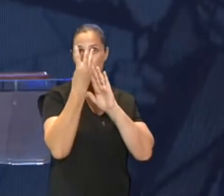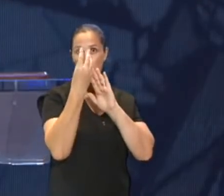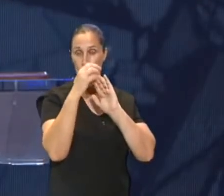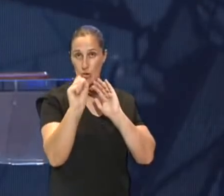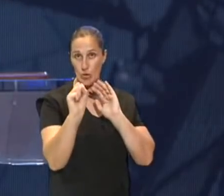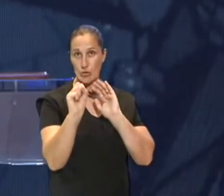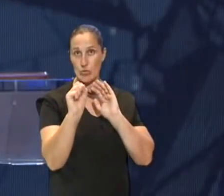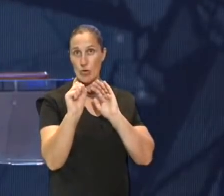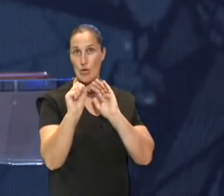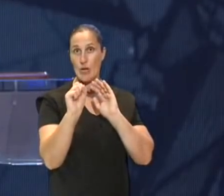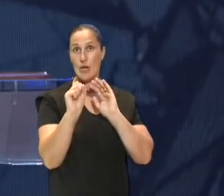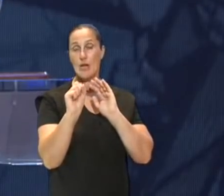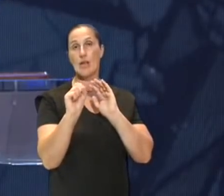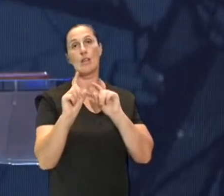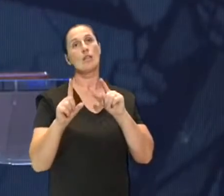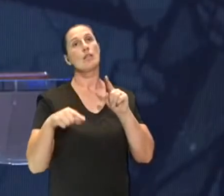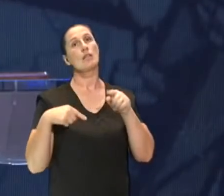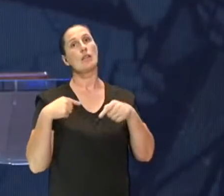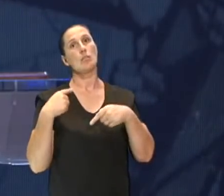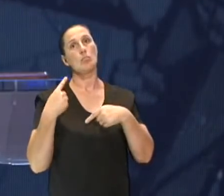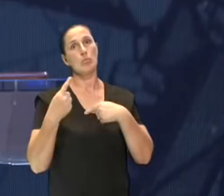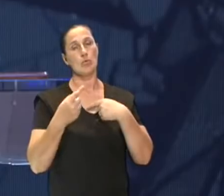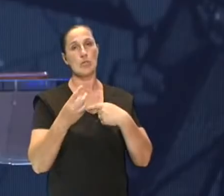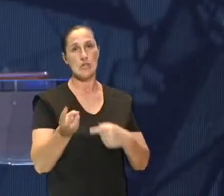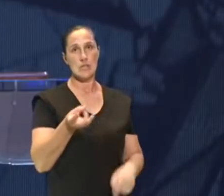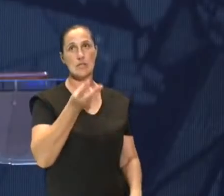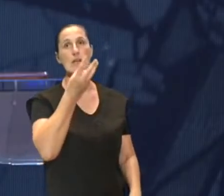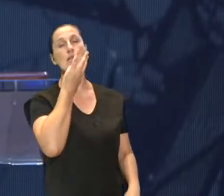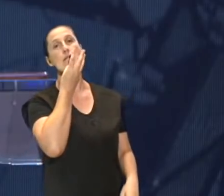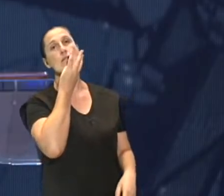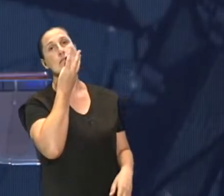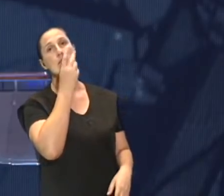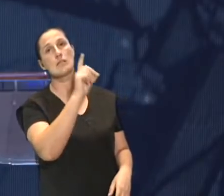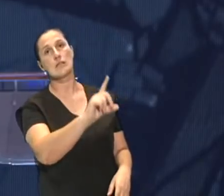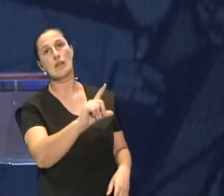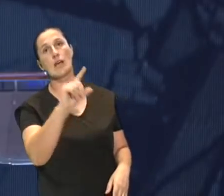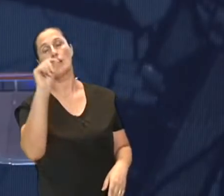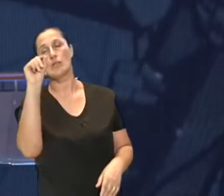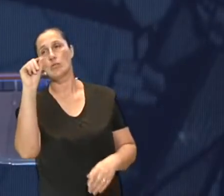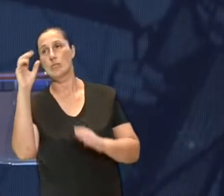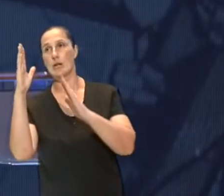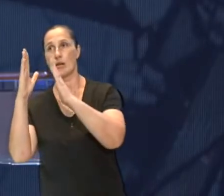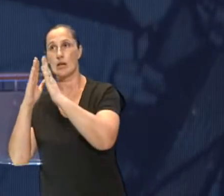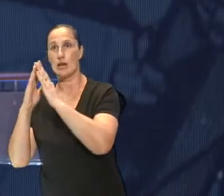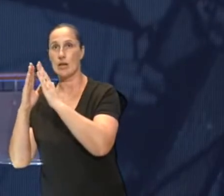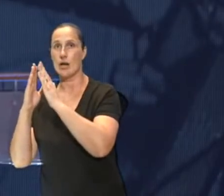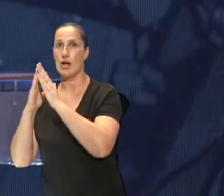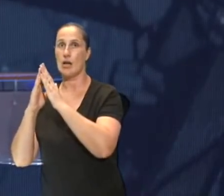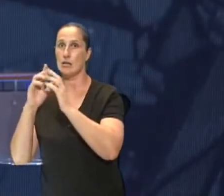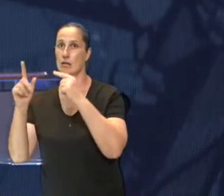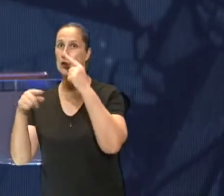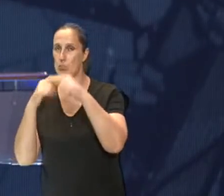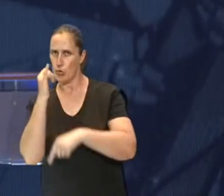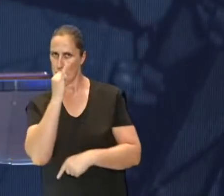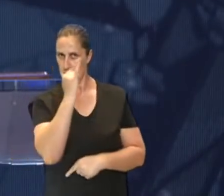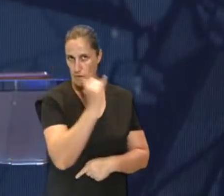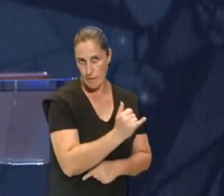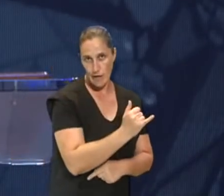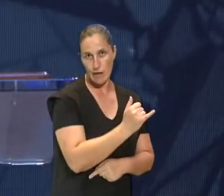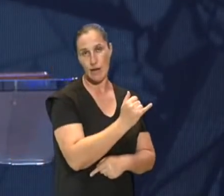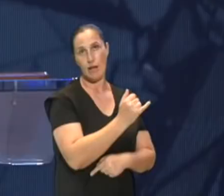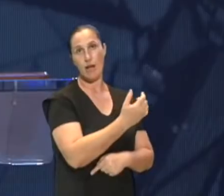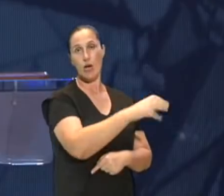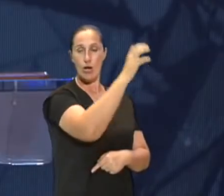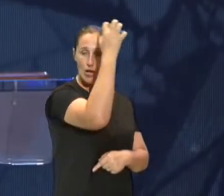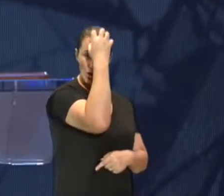onde depois que Isaías saiu, não é? E está indo para sua casa, depois de dar esse recado tão duro, de